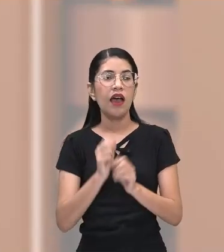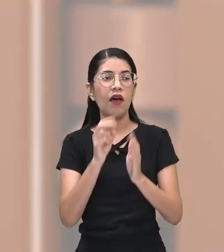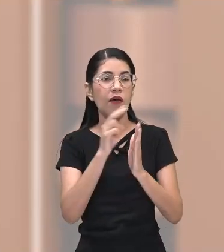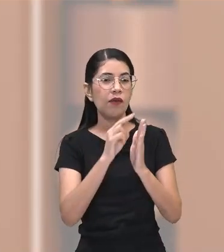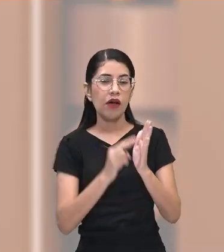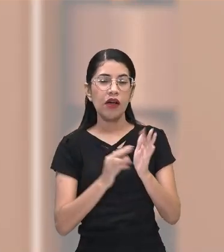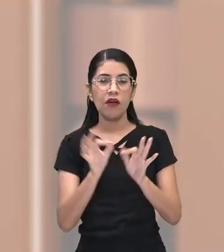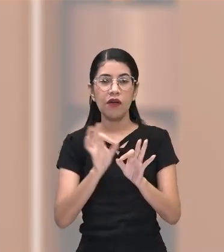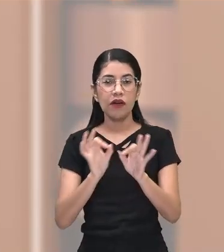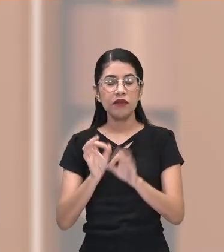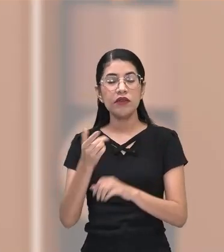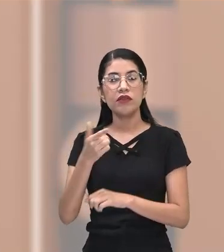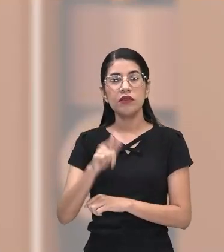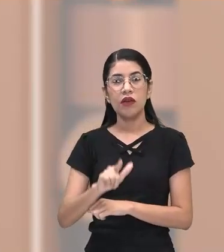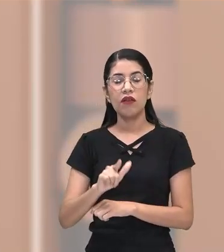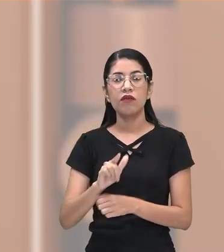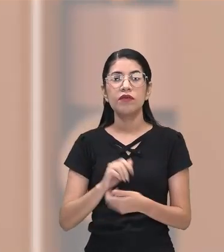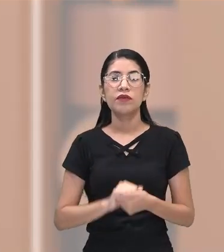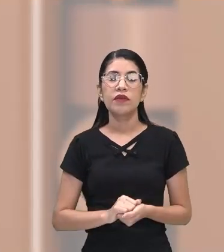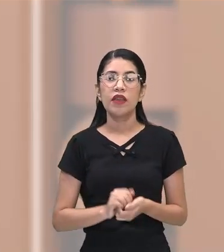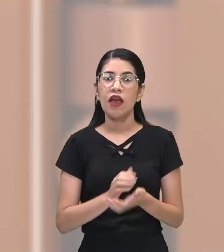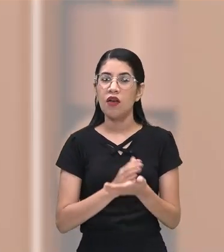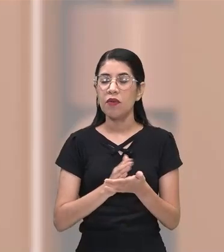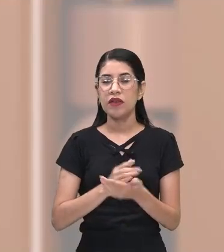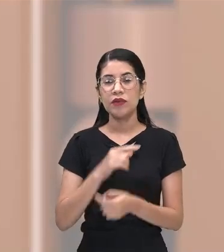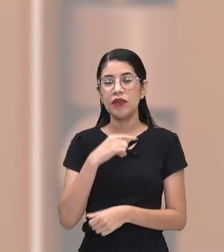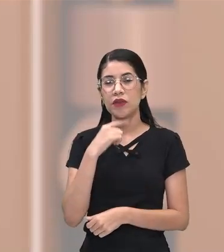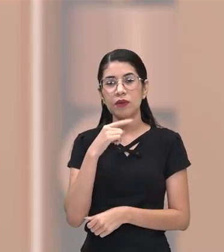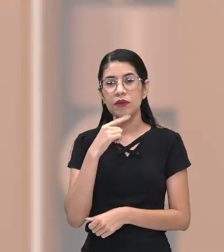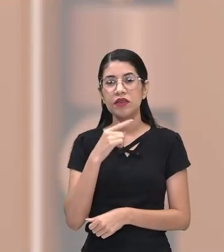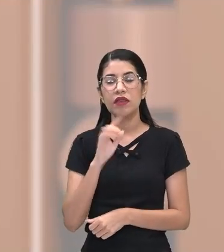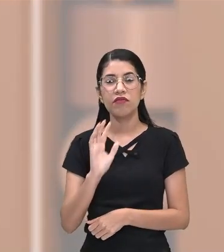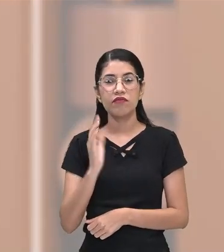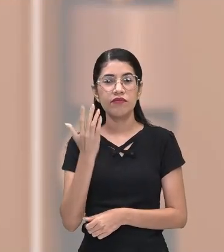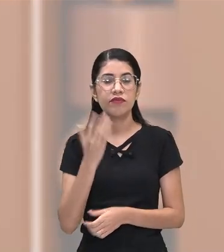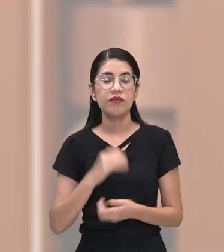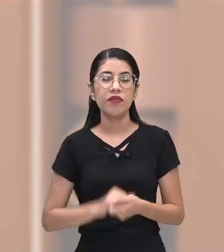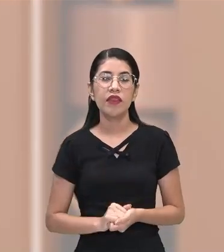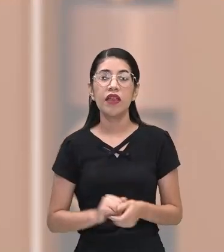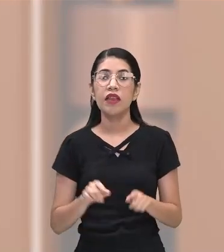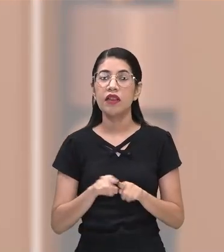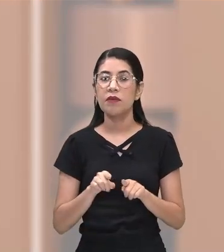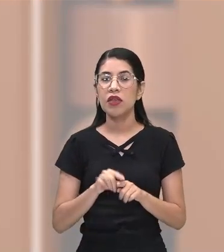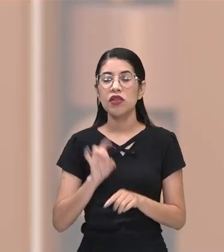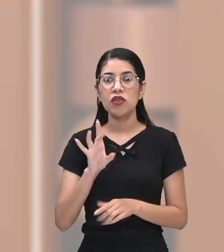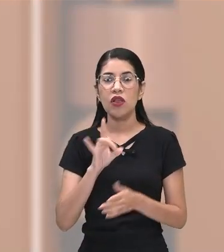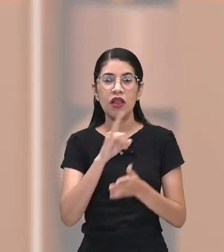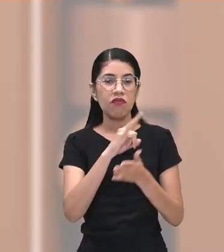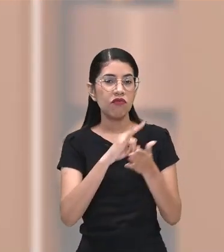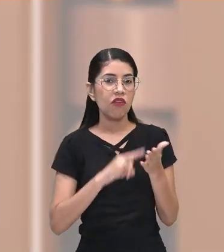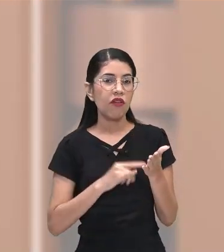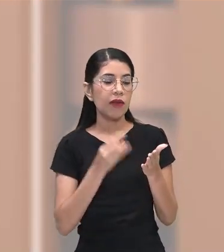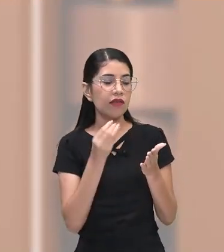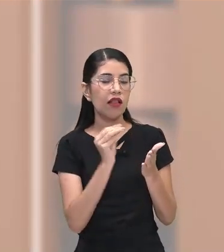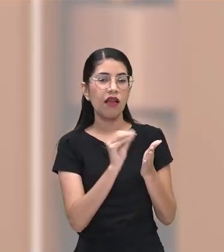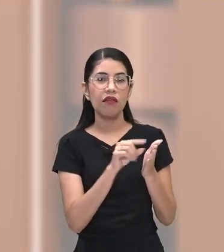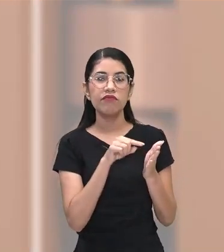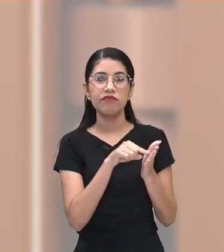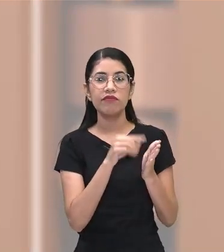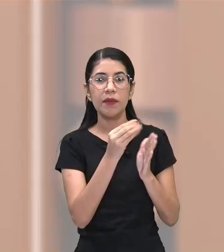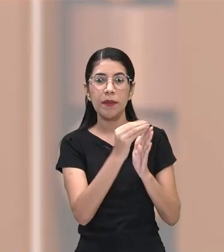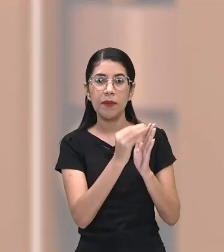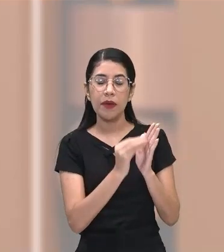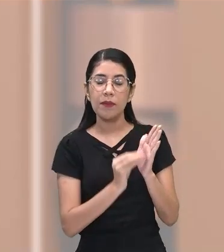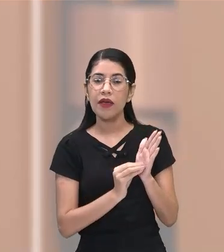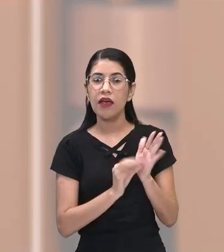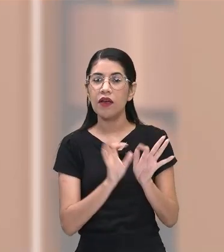diretor, e muitas vezes isso não acontece e às vezes ele existe só no papel, né? O plano diretor ali às vezes